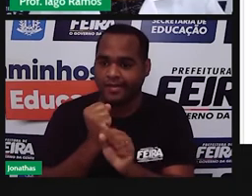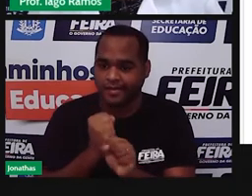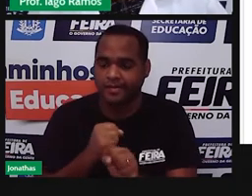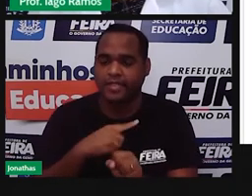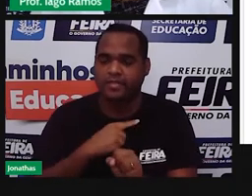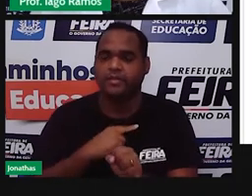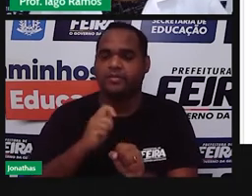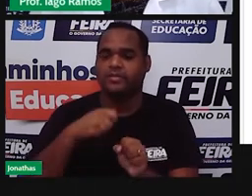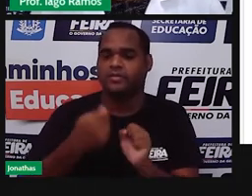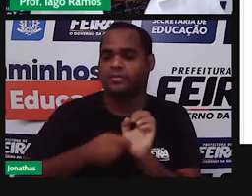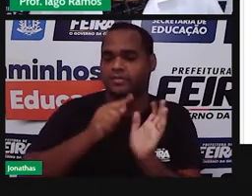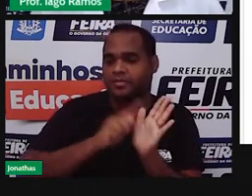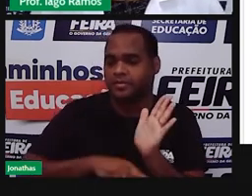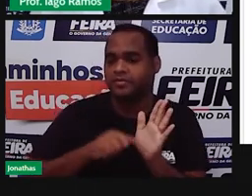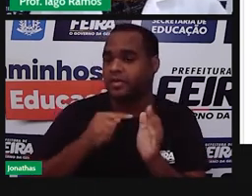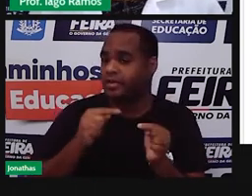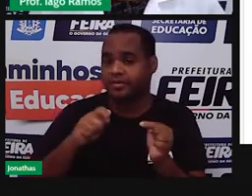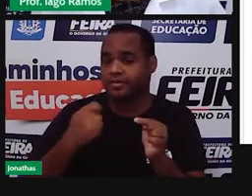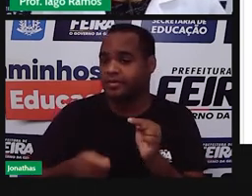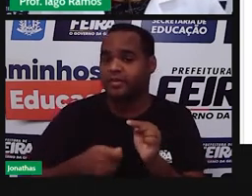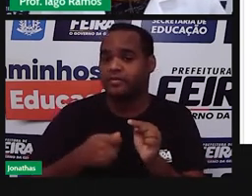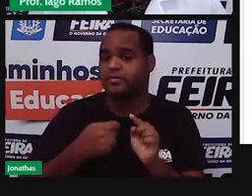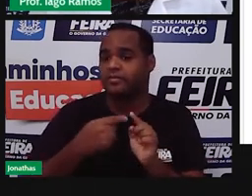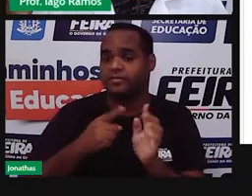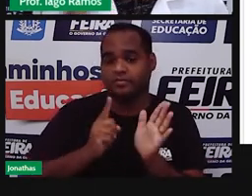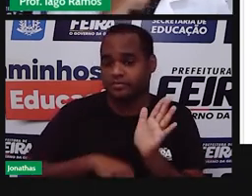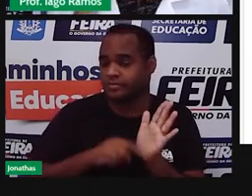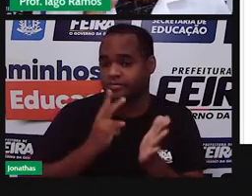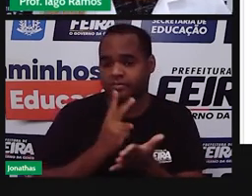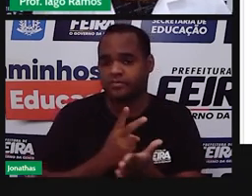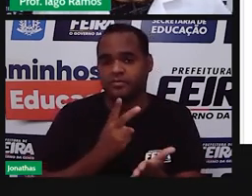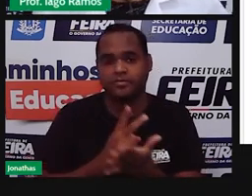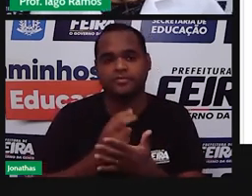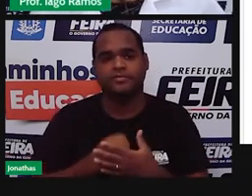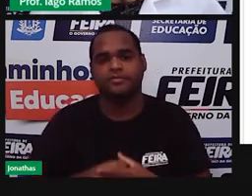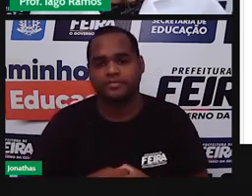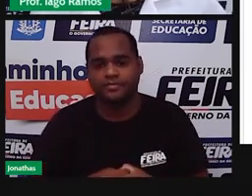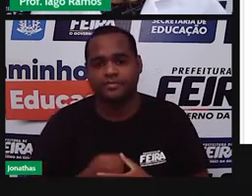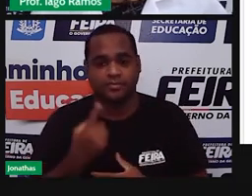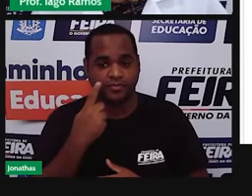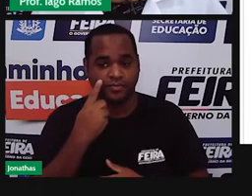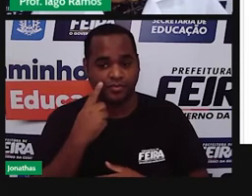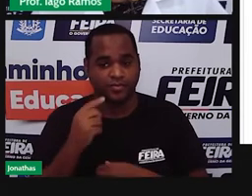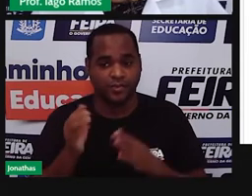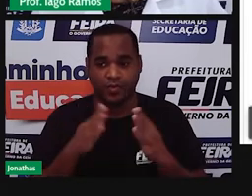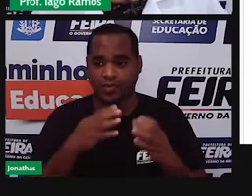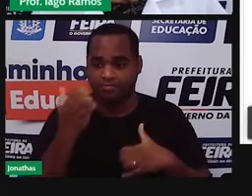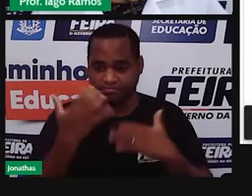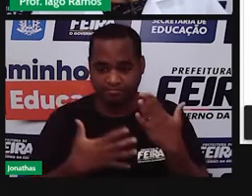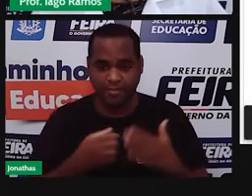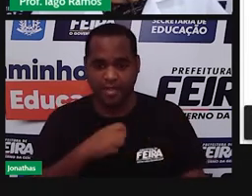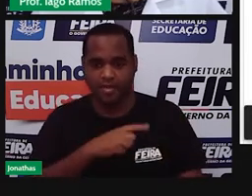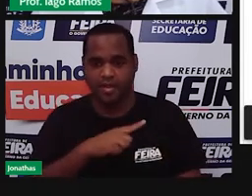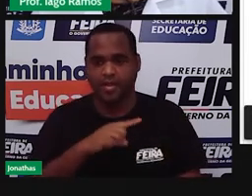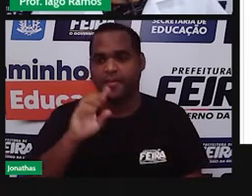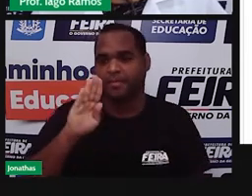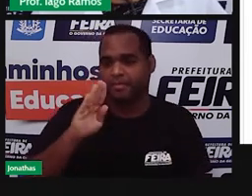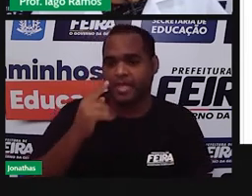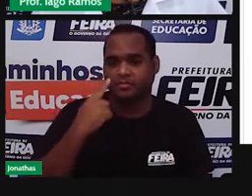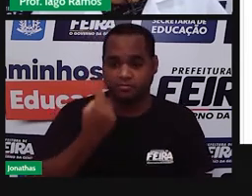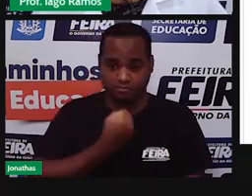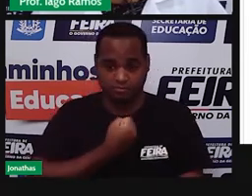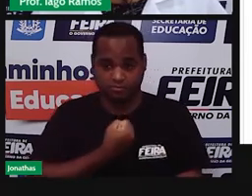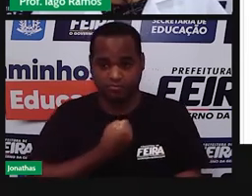o resultado continua sendo negativo, tá? Mas vamos ali para o item B. O item B você tem